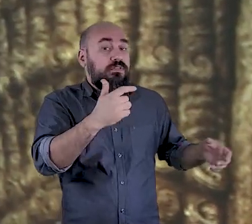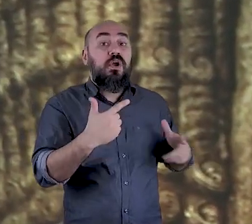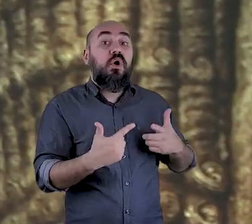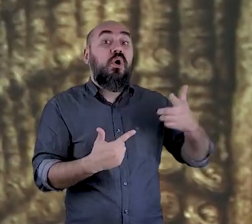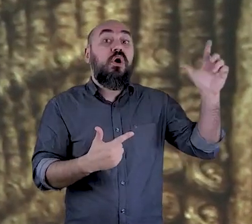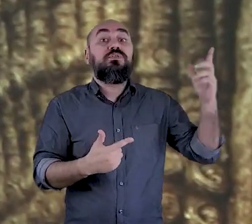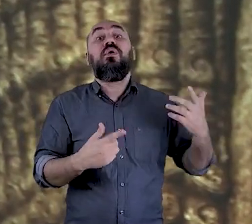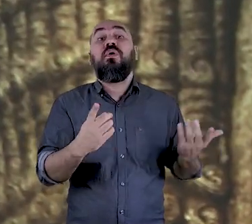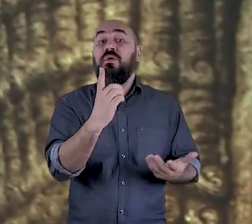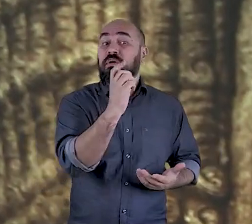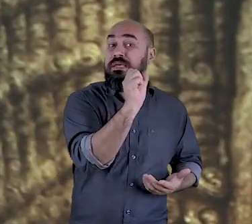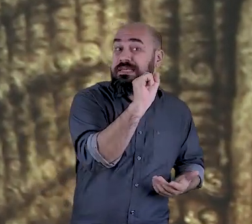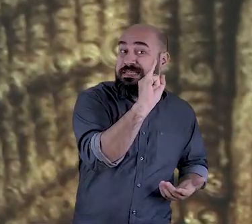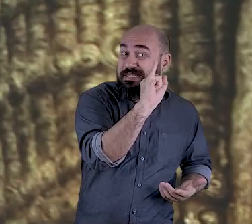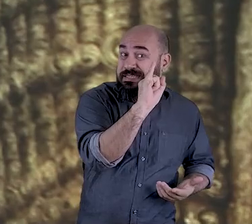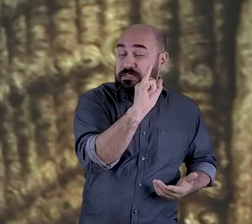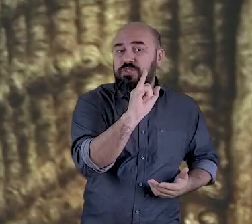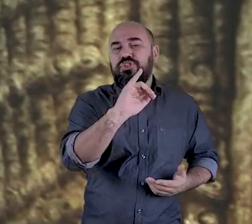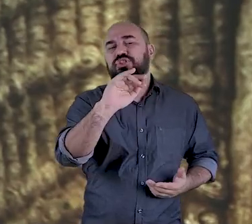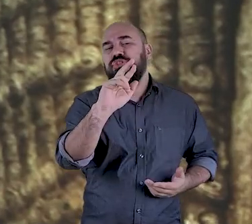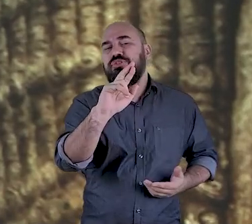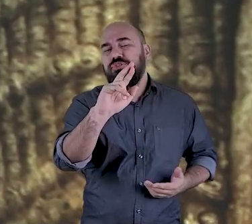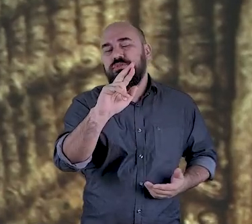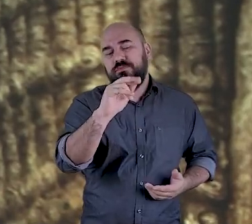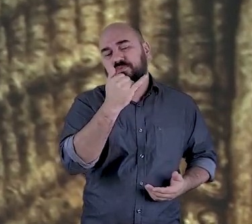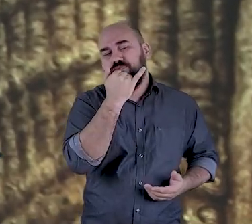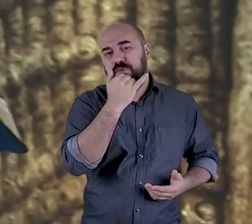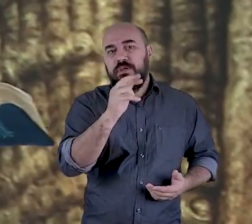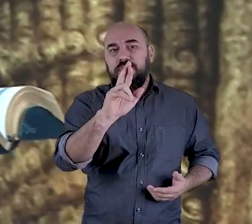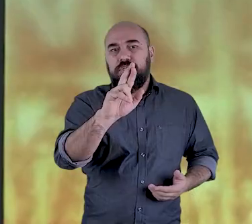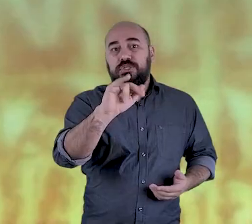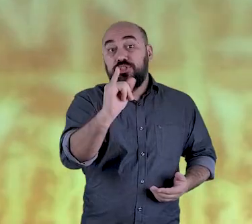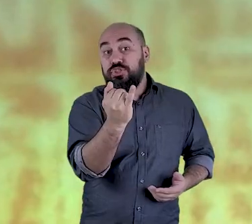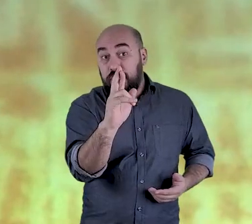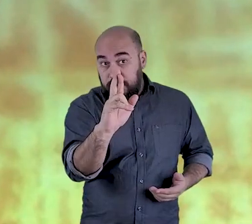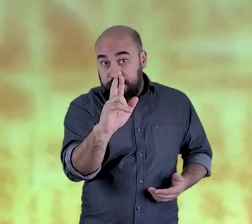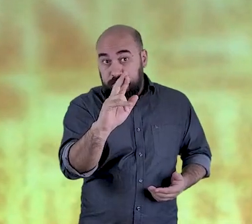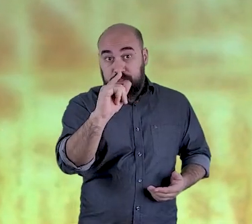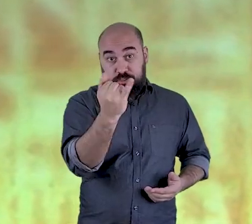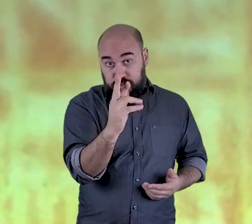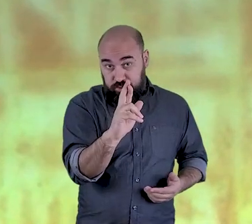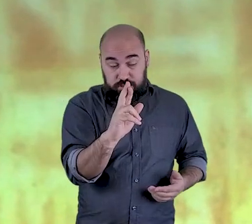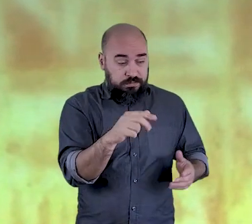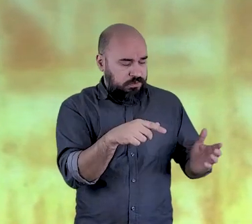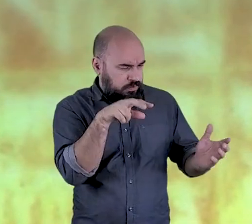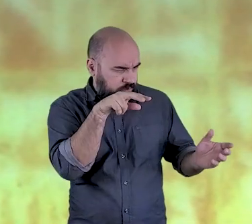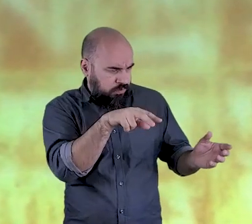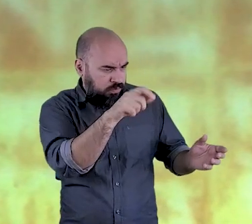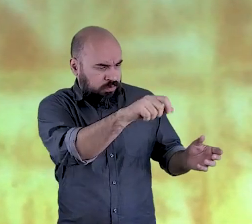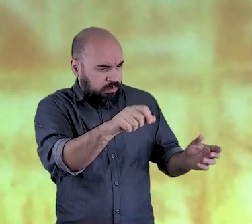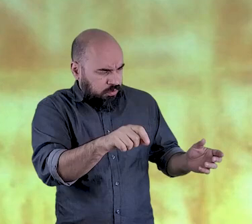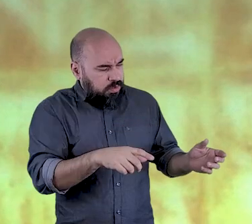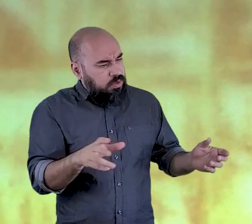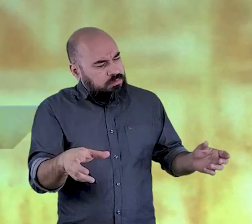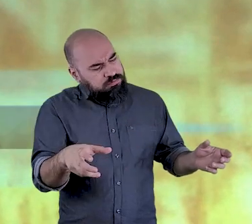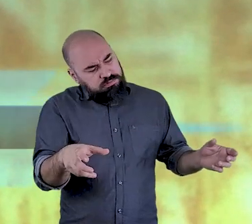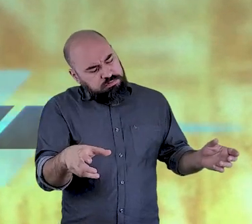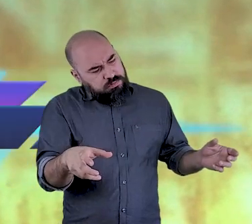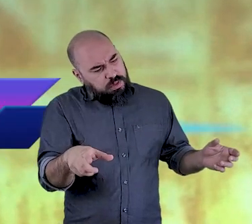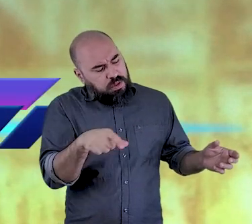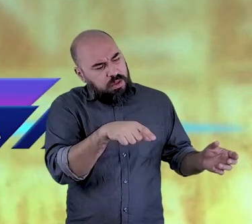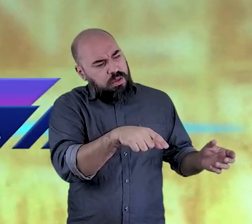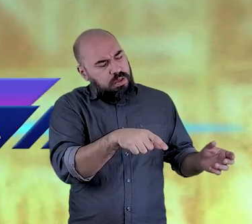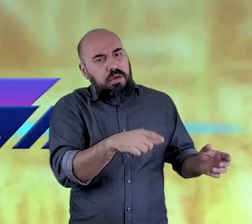de outro profeta o profeta Jeremias esse profeta havia escrito que quando